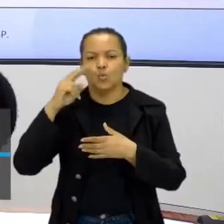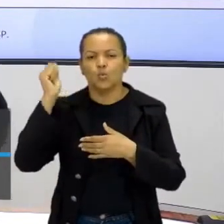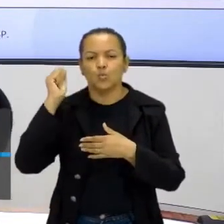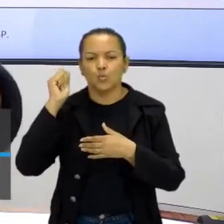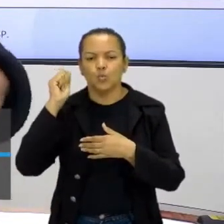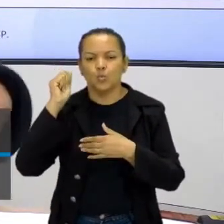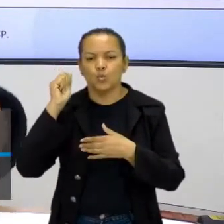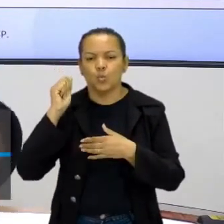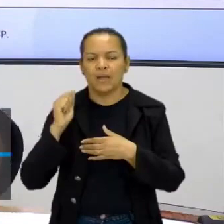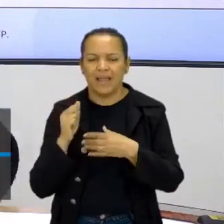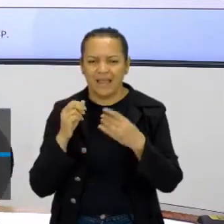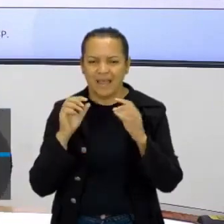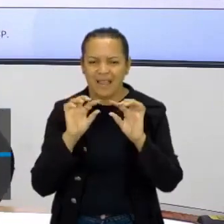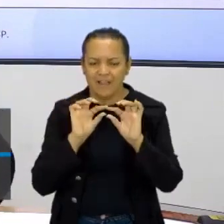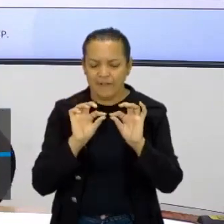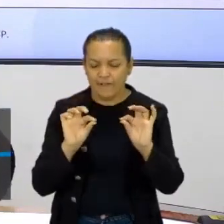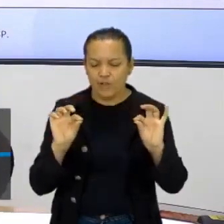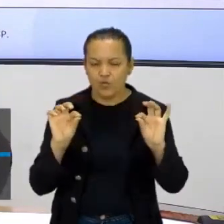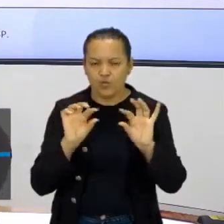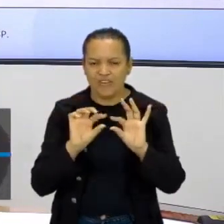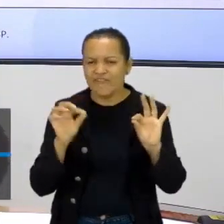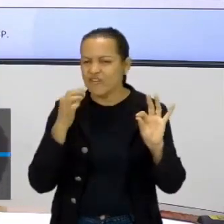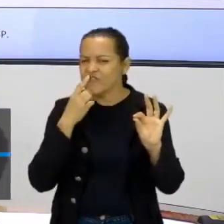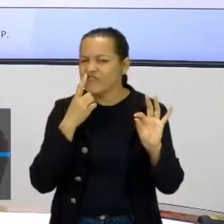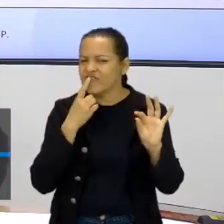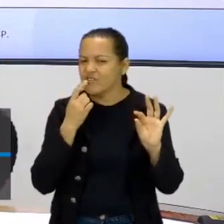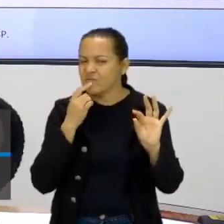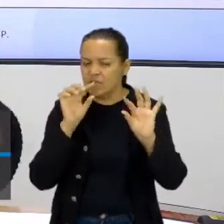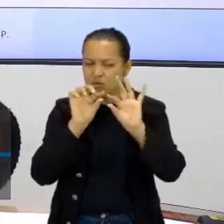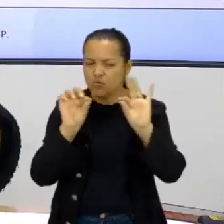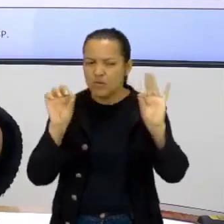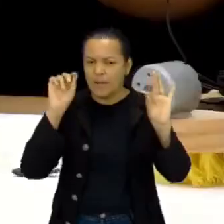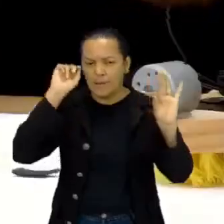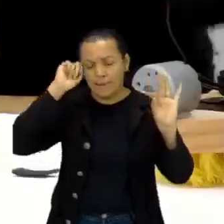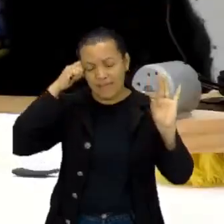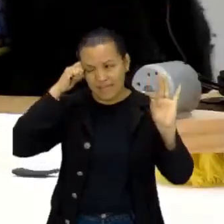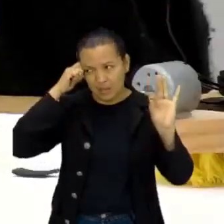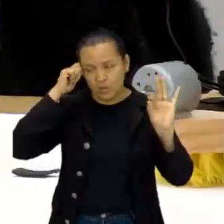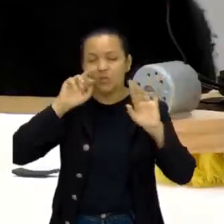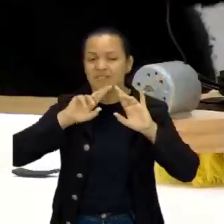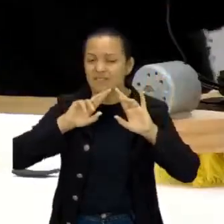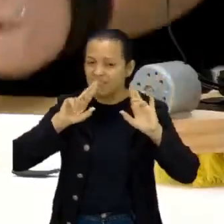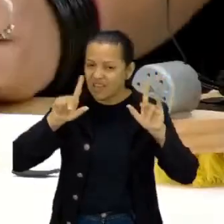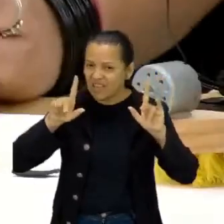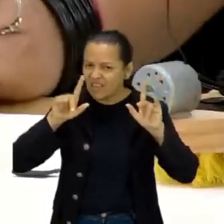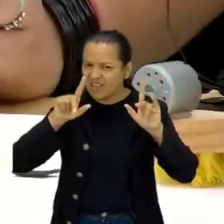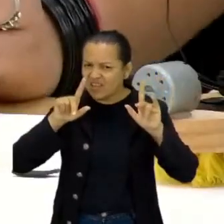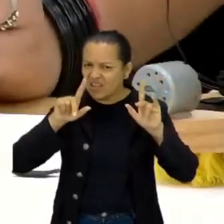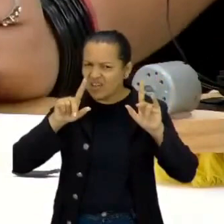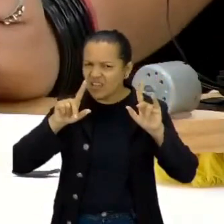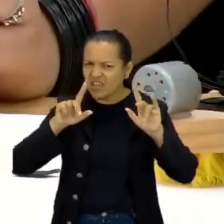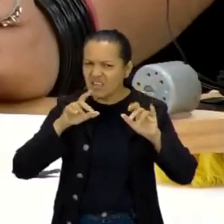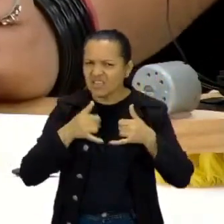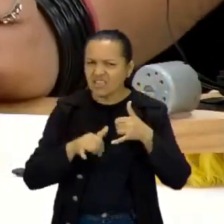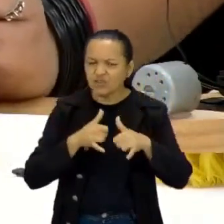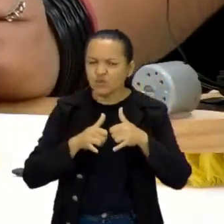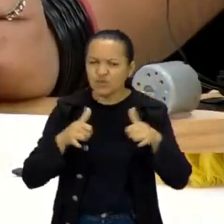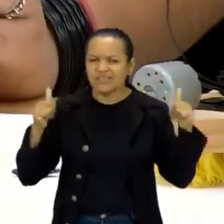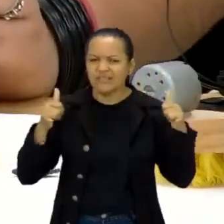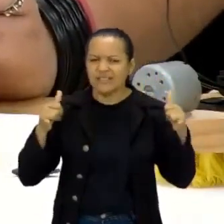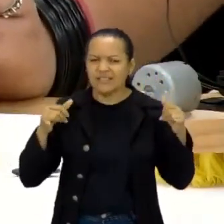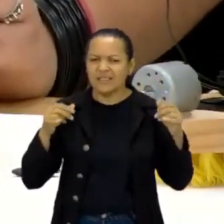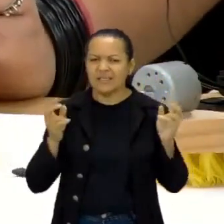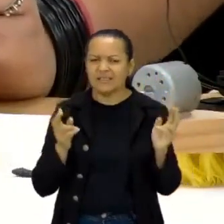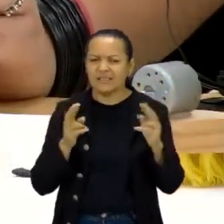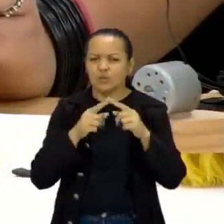os fios, tá? Que são diferentes, os fios que levam tipos, vamos dizer, de cargas diferentes, se encostarem, senão